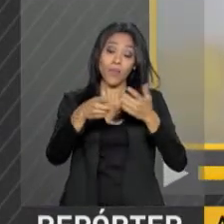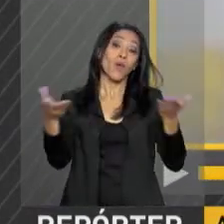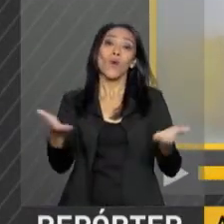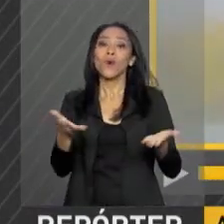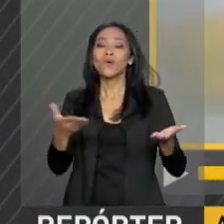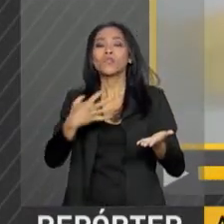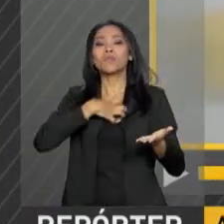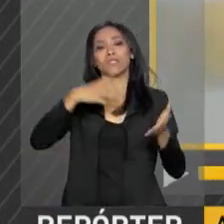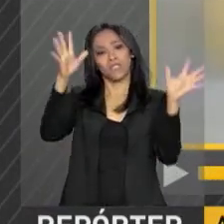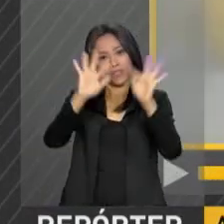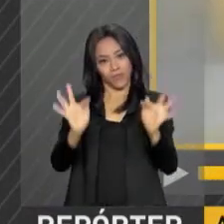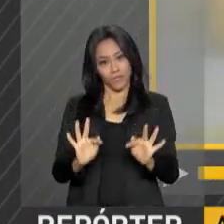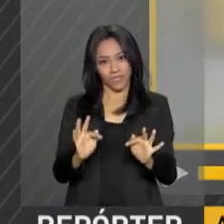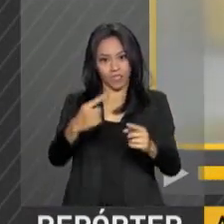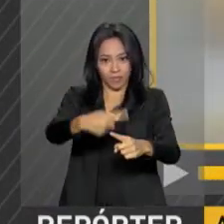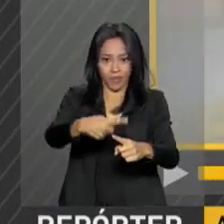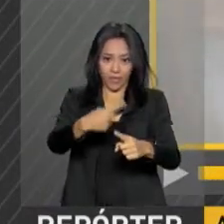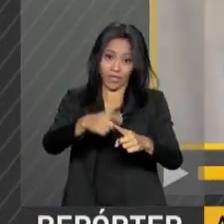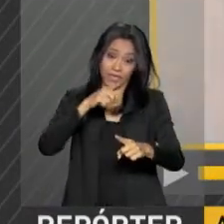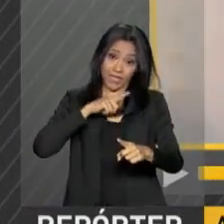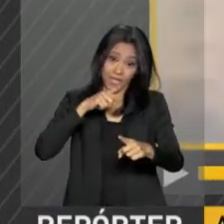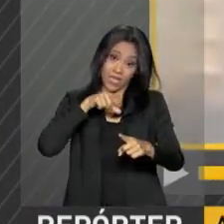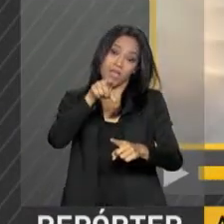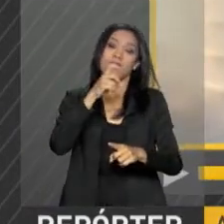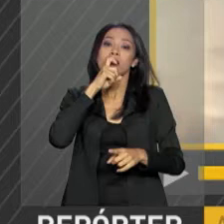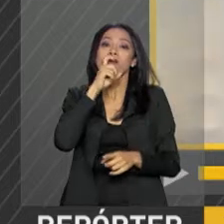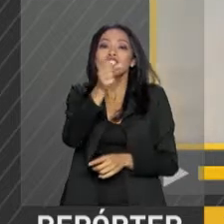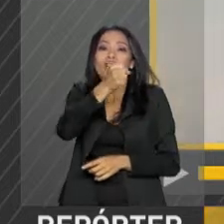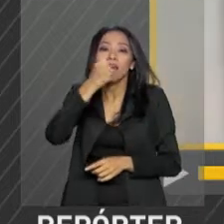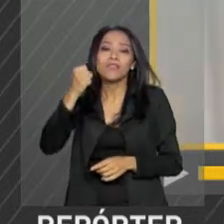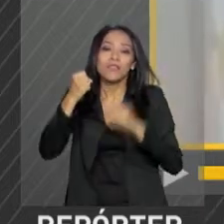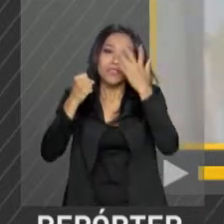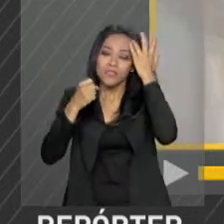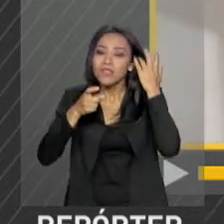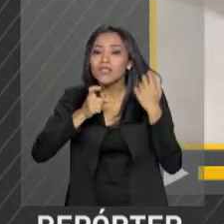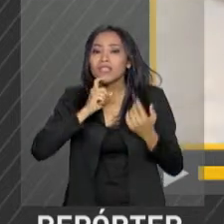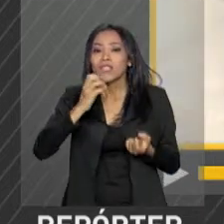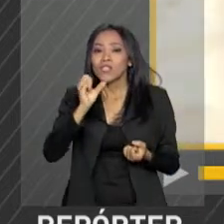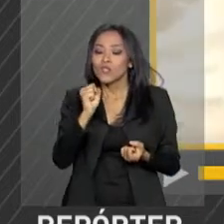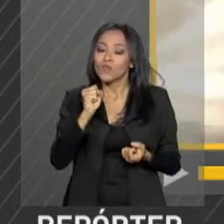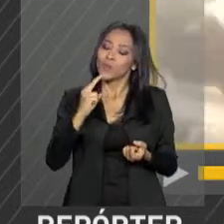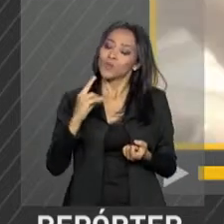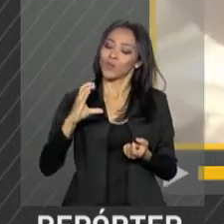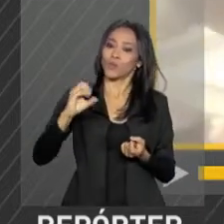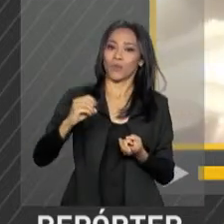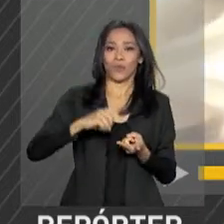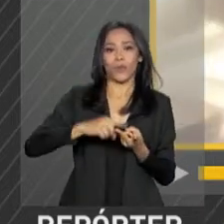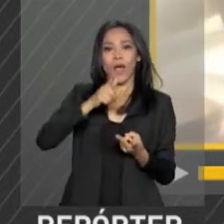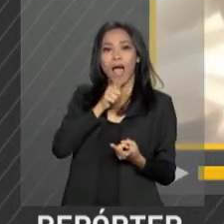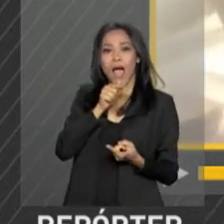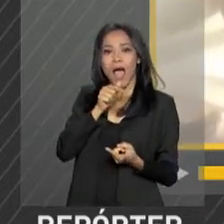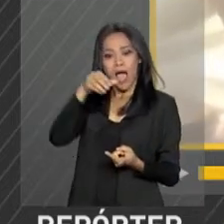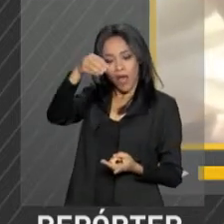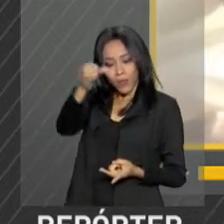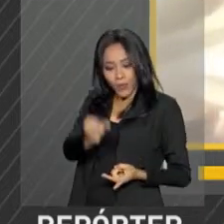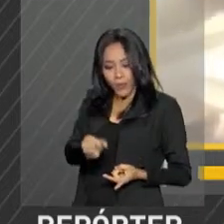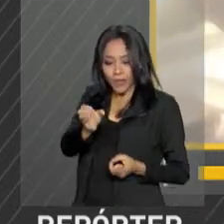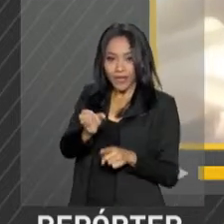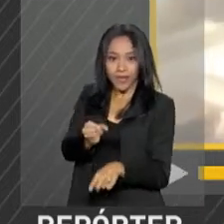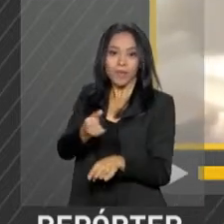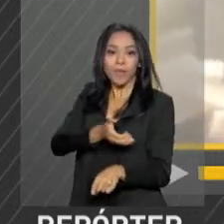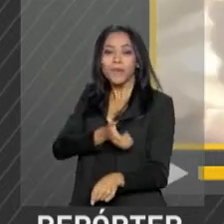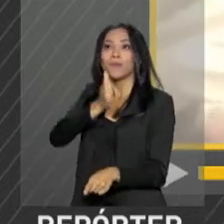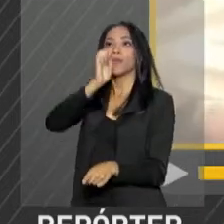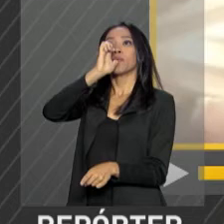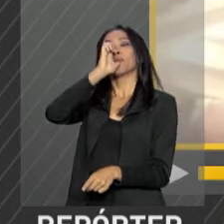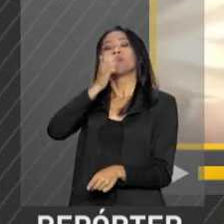muito feliz, porque tem as minhas coisas geladinhas, tem o meu suco, tem a minha água geladinha na geladeira para mim